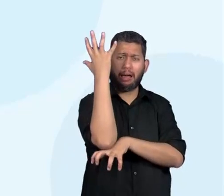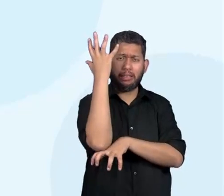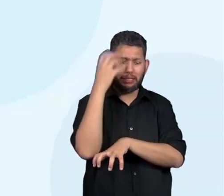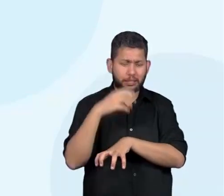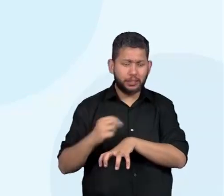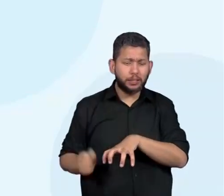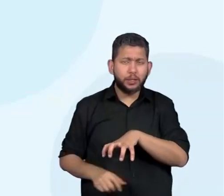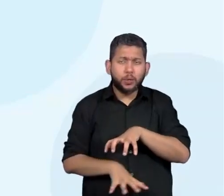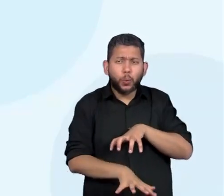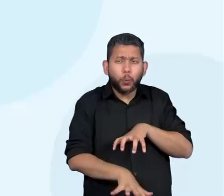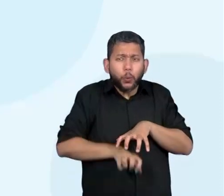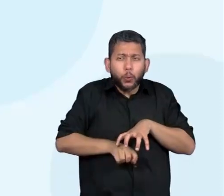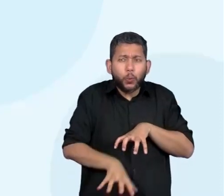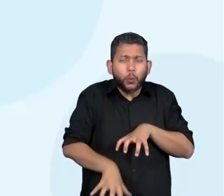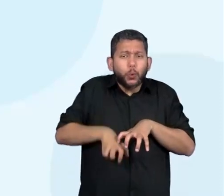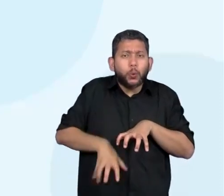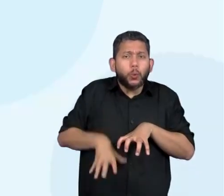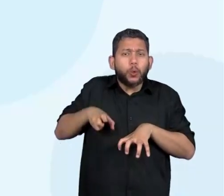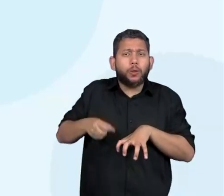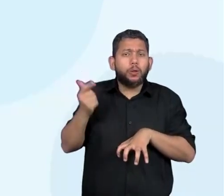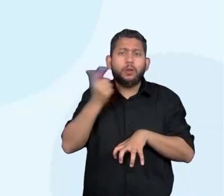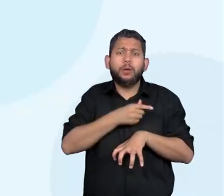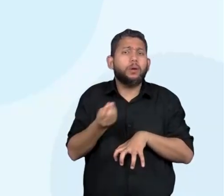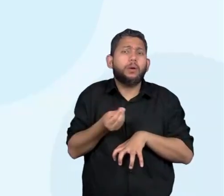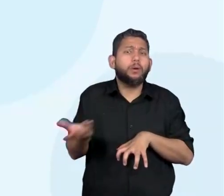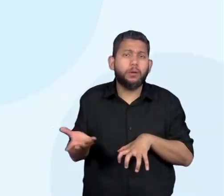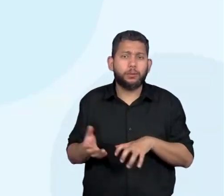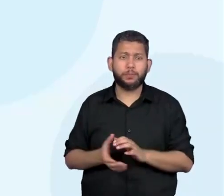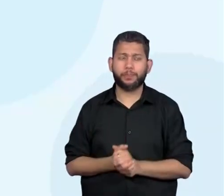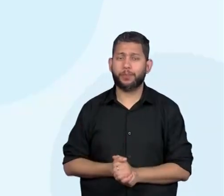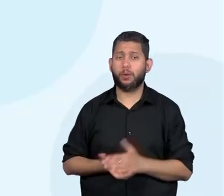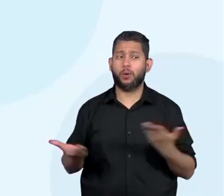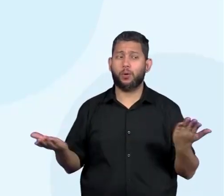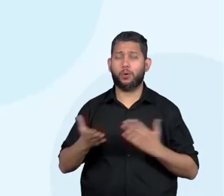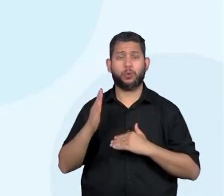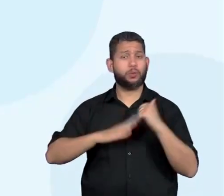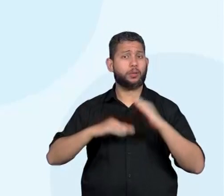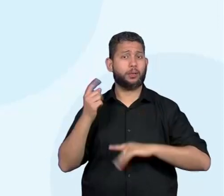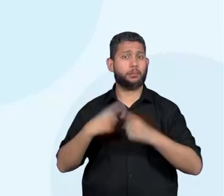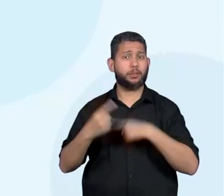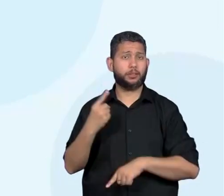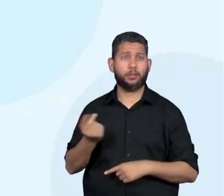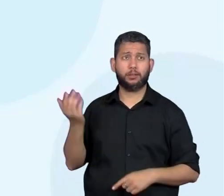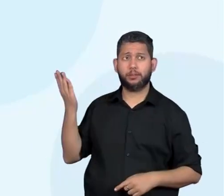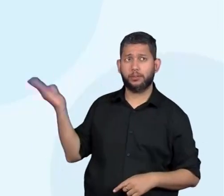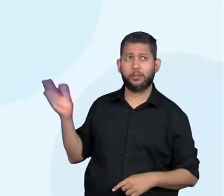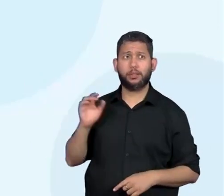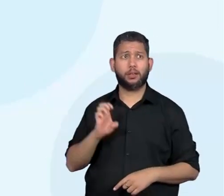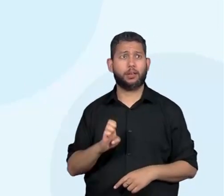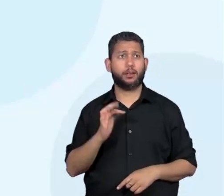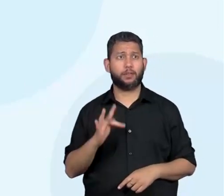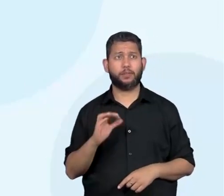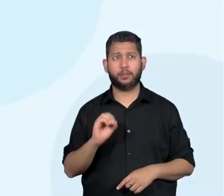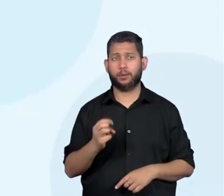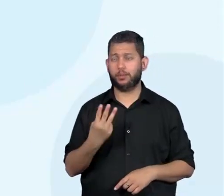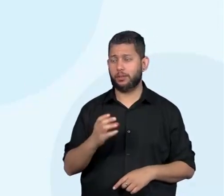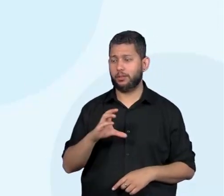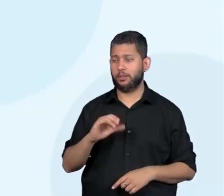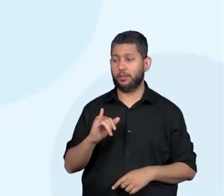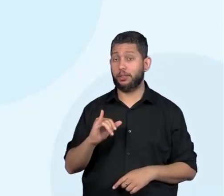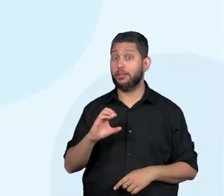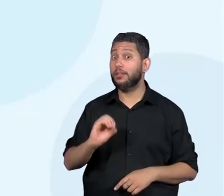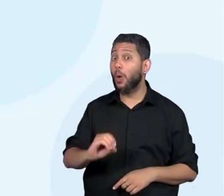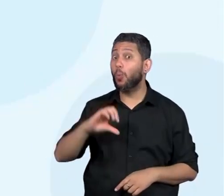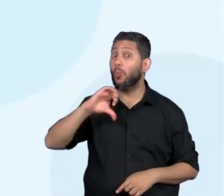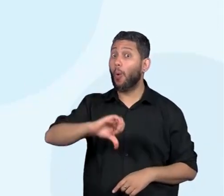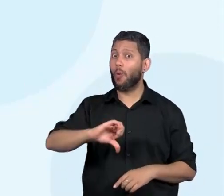bem. Qual será a habilidade que vamos então trabalhar hoje? A habilidade hoje é a habilidade 09